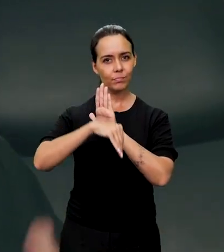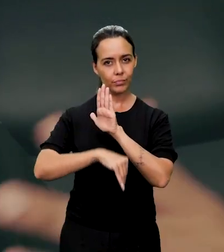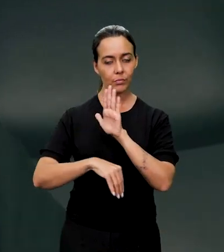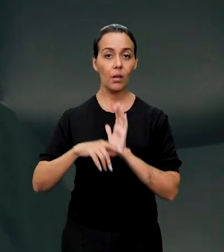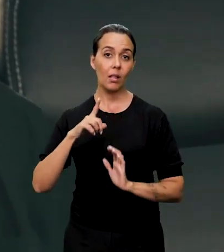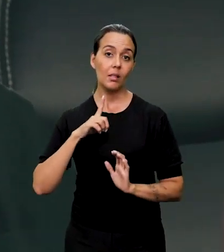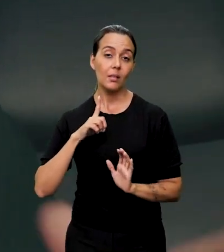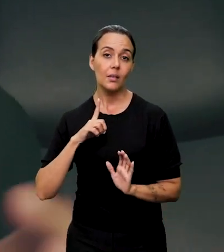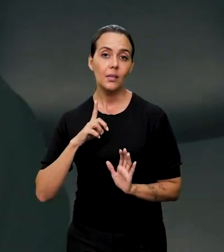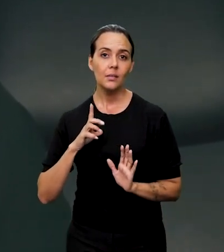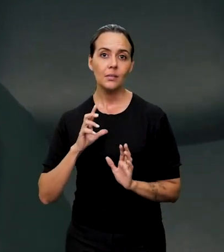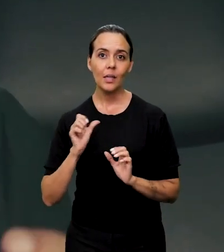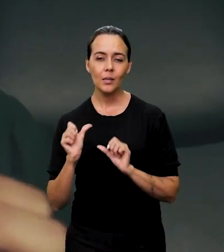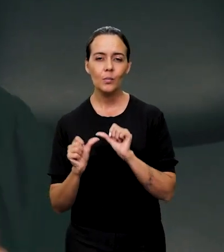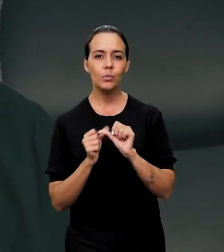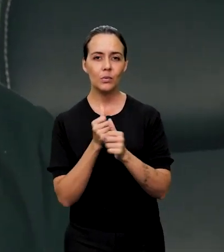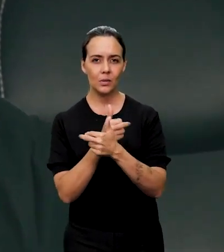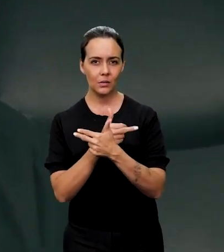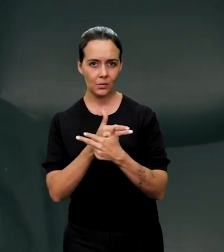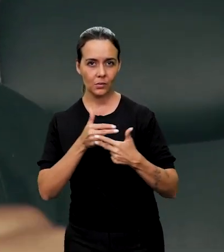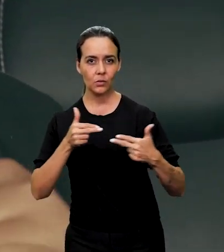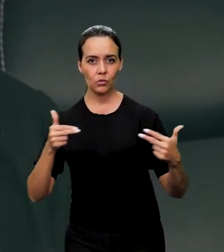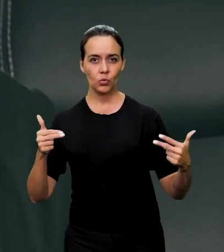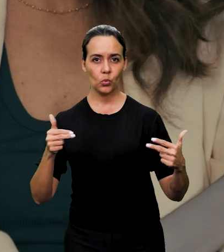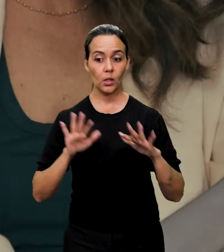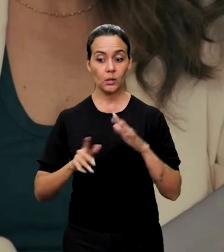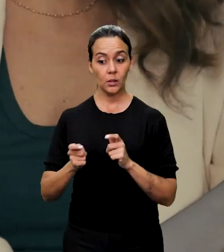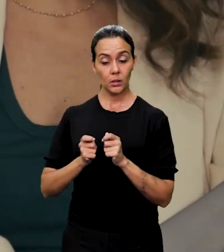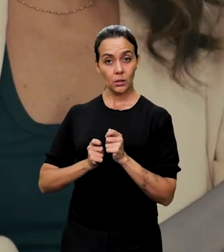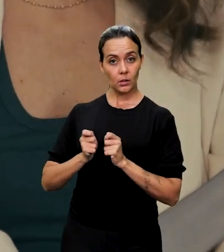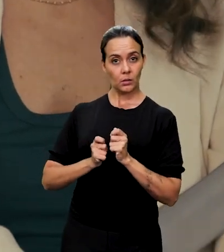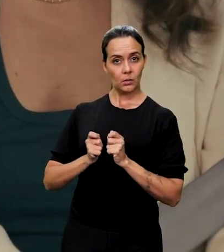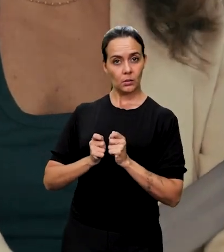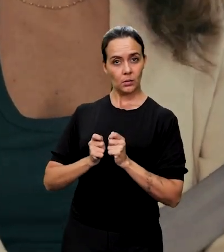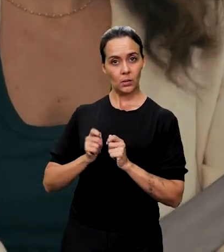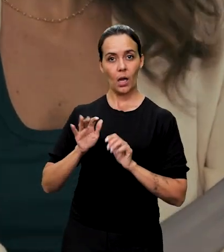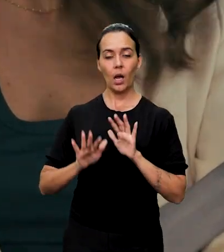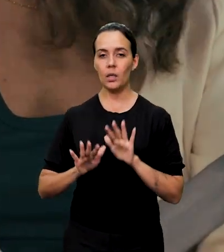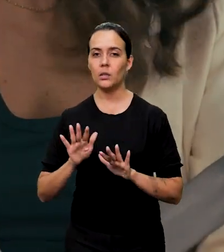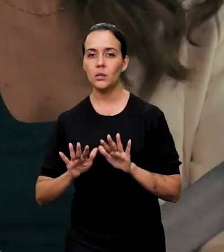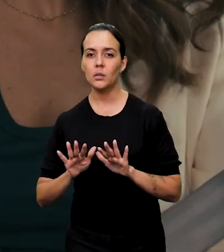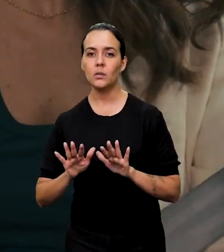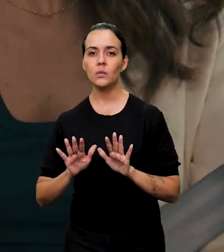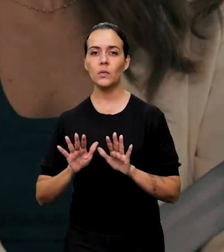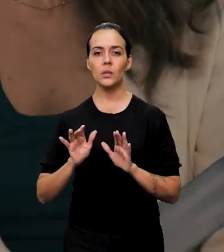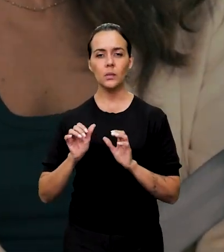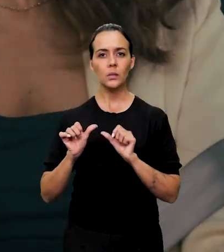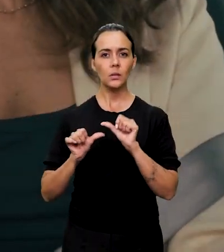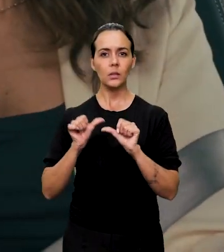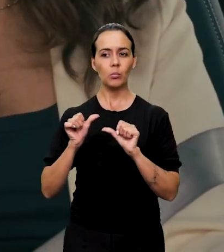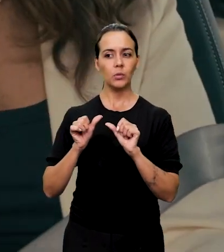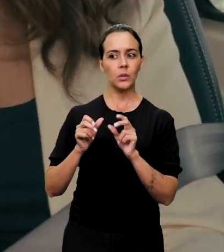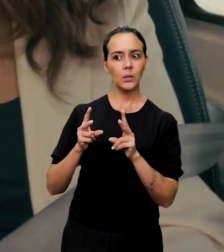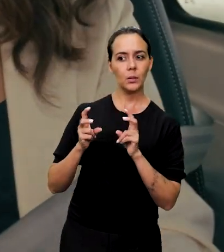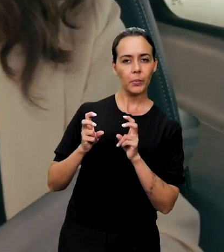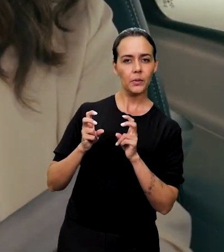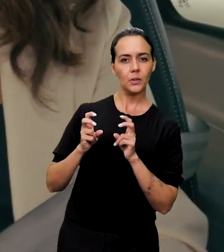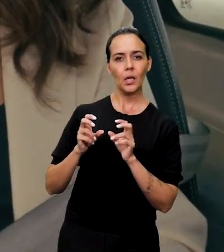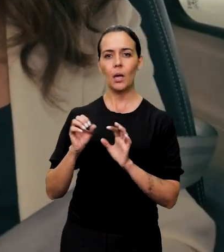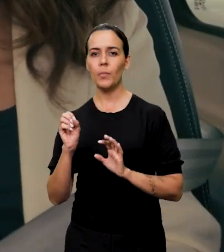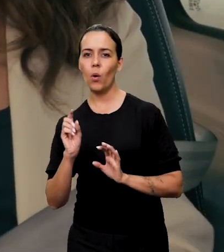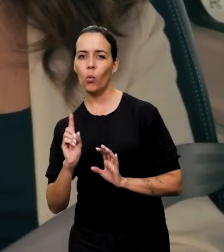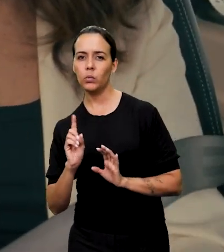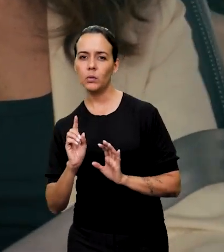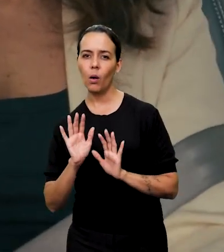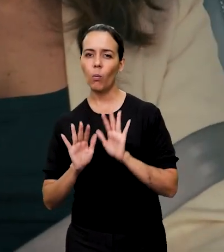e de transgressão e talvez de contenção, né? E de Sim, uma de certa retração. amansamento. É. Concordo com você. Eu acho que tem uma